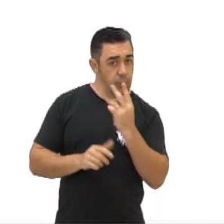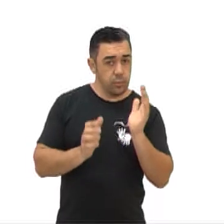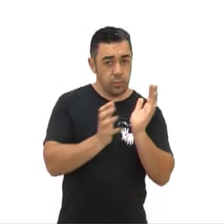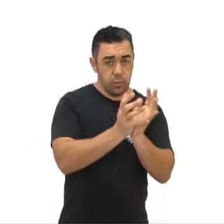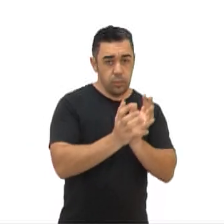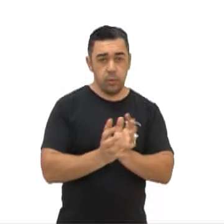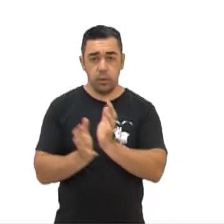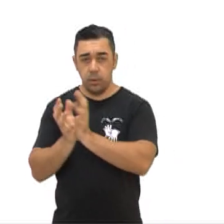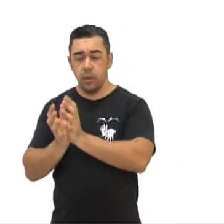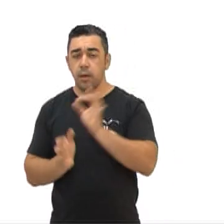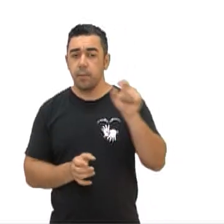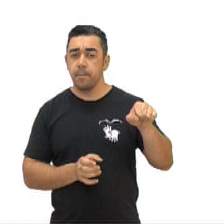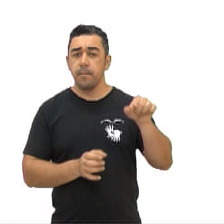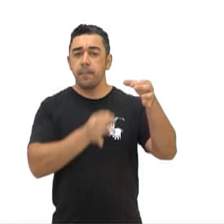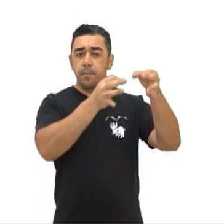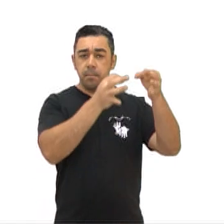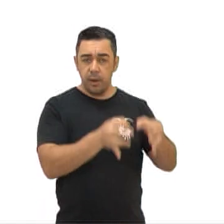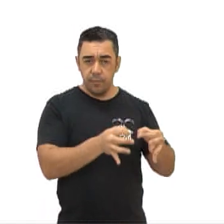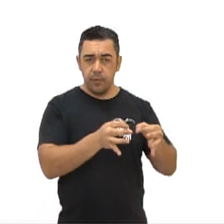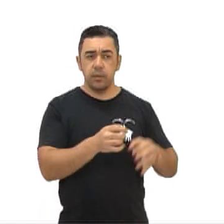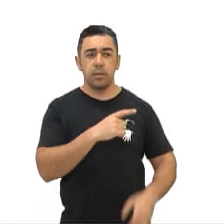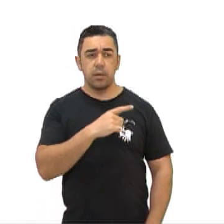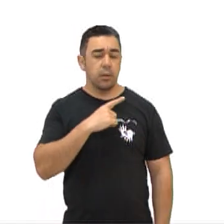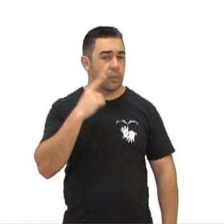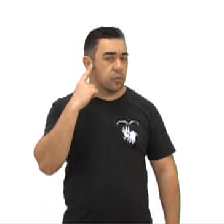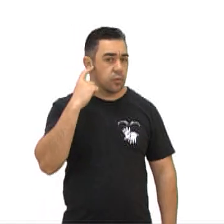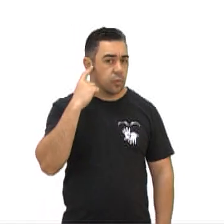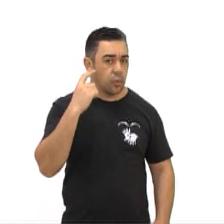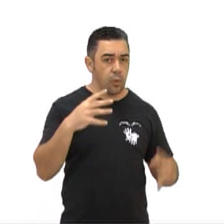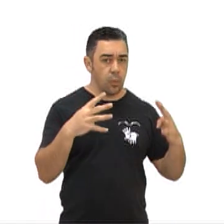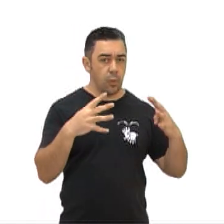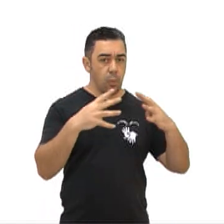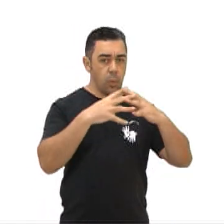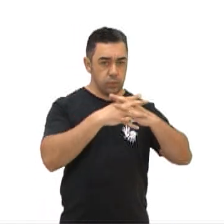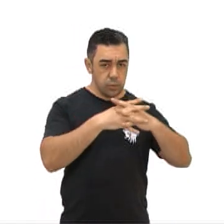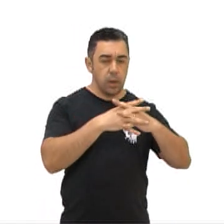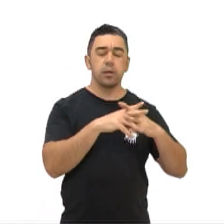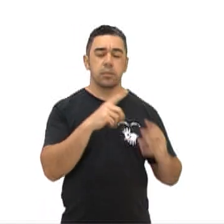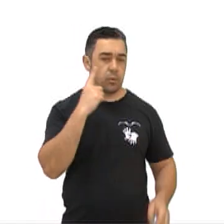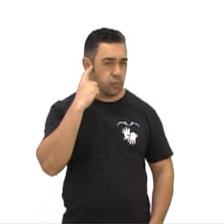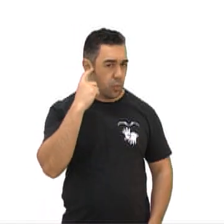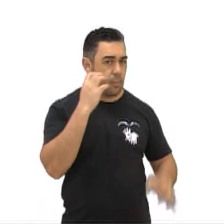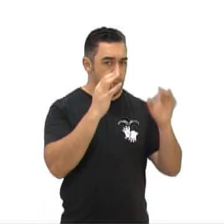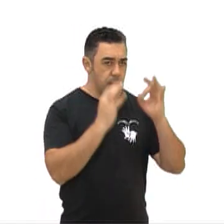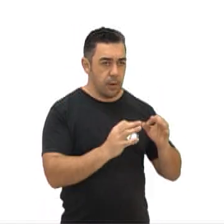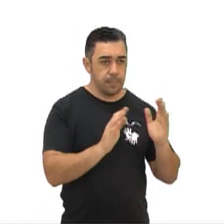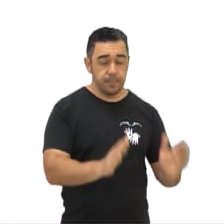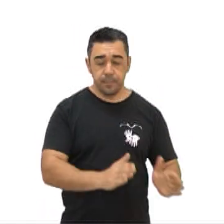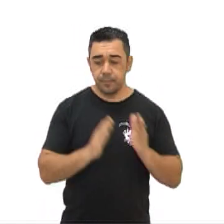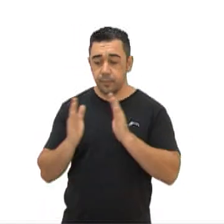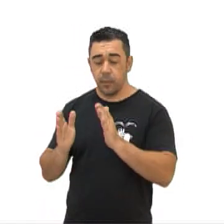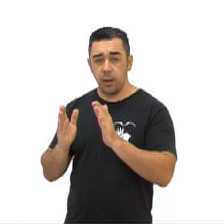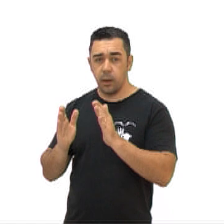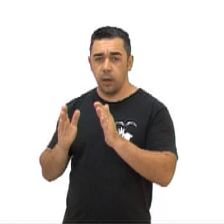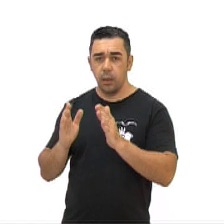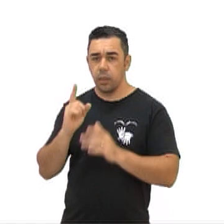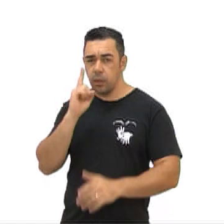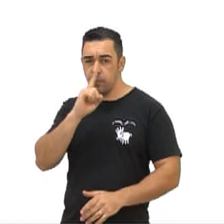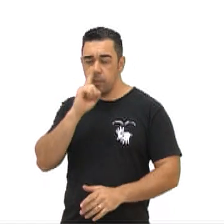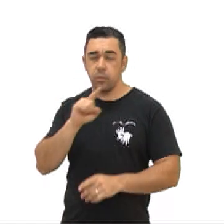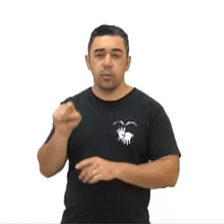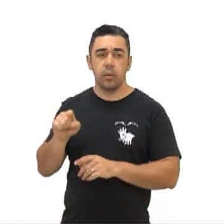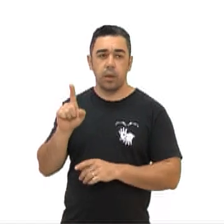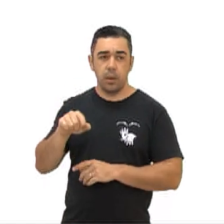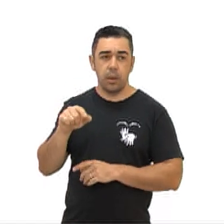grupos. As perfeitas, que são consoantes, onde há equivalência sonora completa, e as imperfeitas, que se classificam